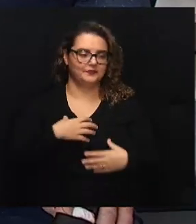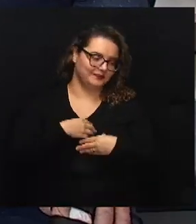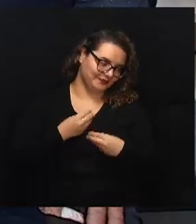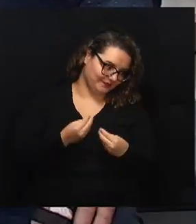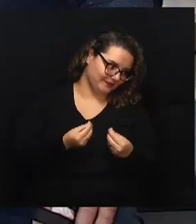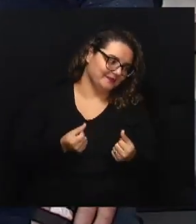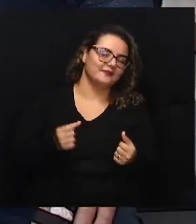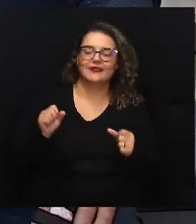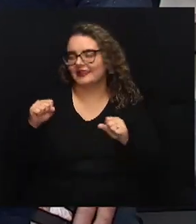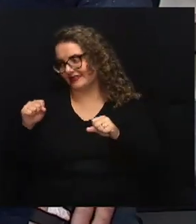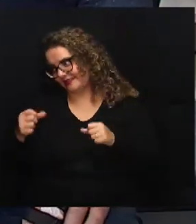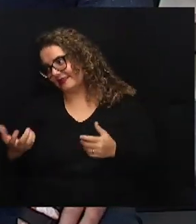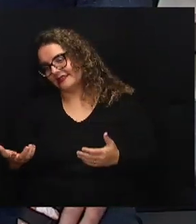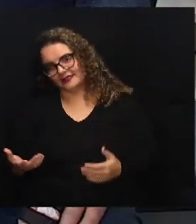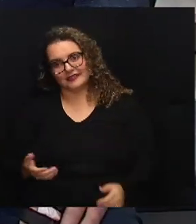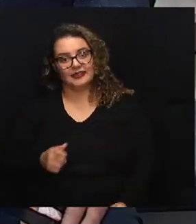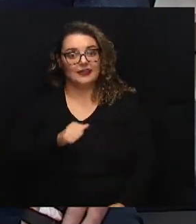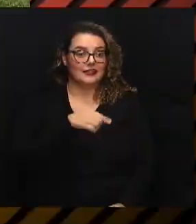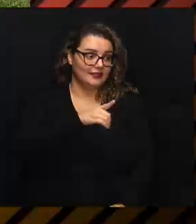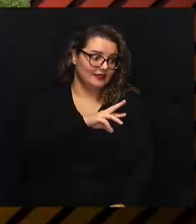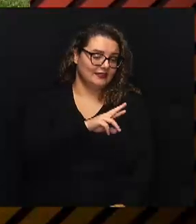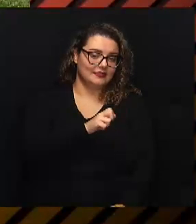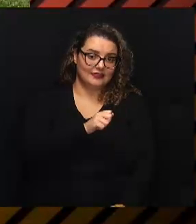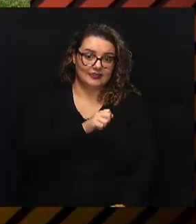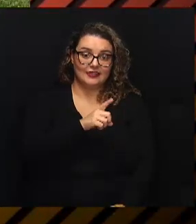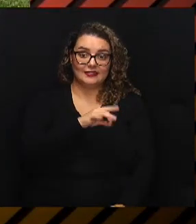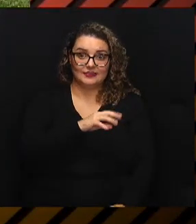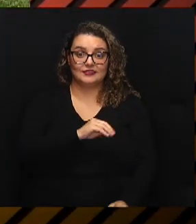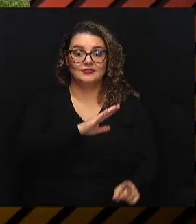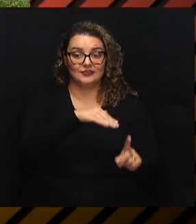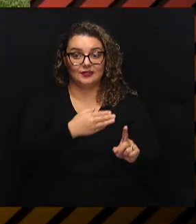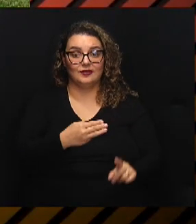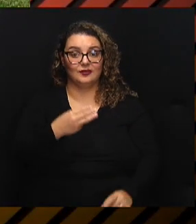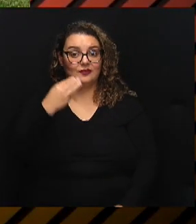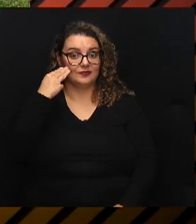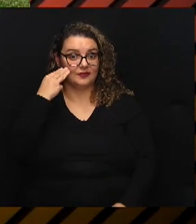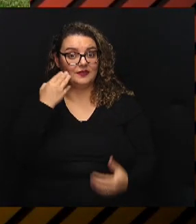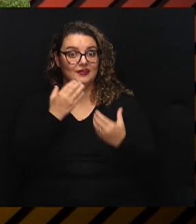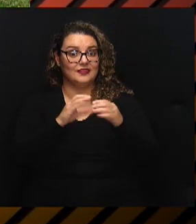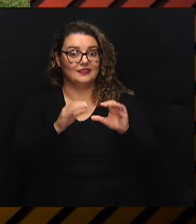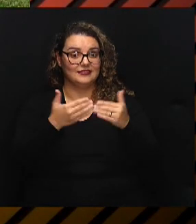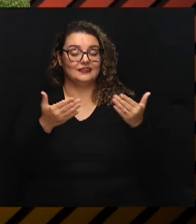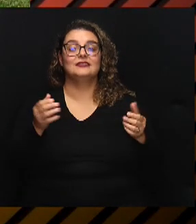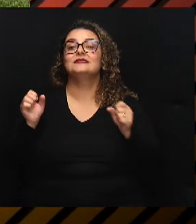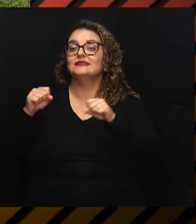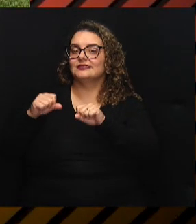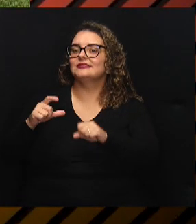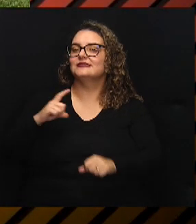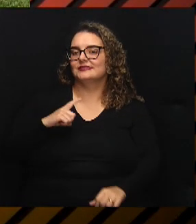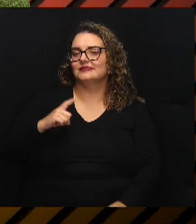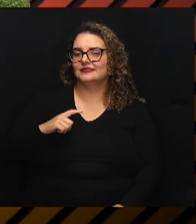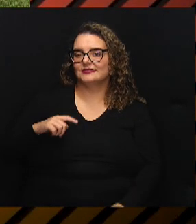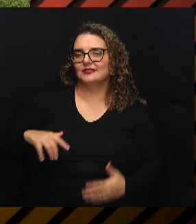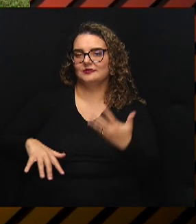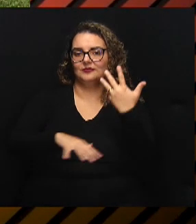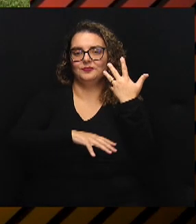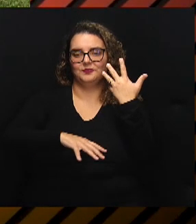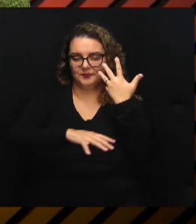sensibilização, né? Inclusive, a Andradina te homenageou com um memorial a céu aberto, né? Ah, sim, ela tem uma praça